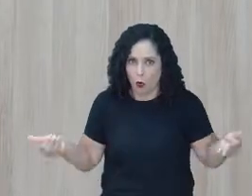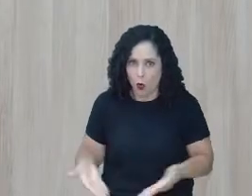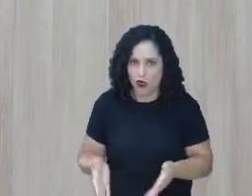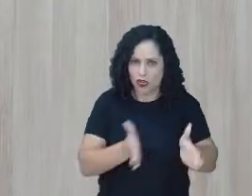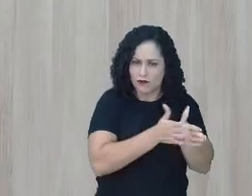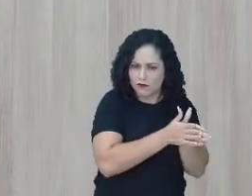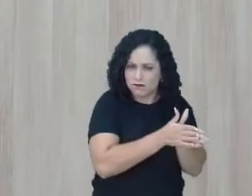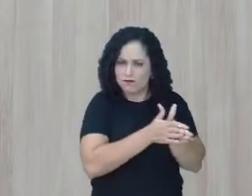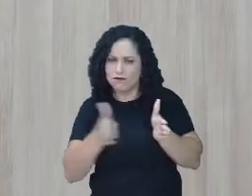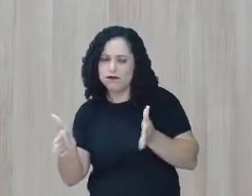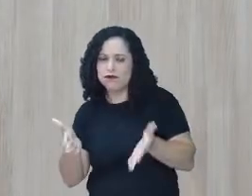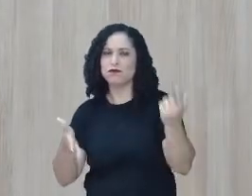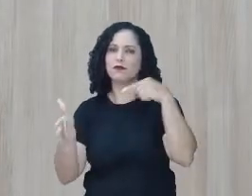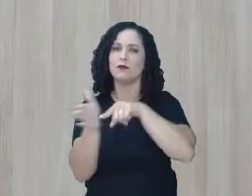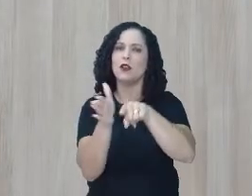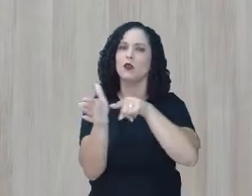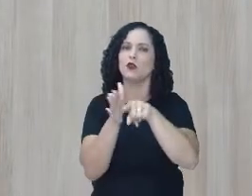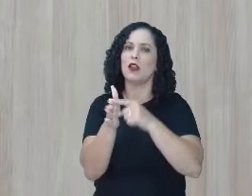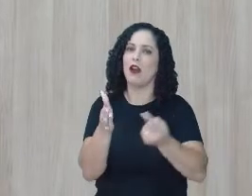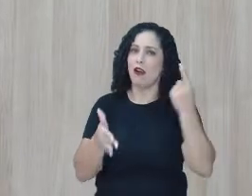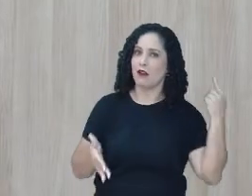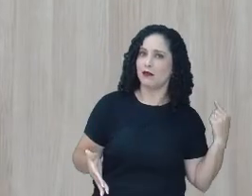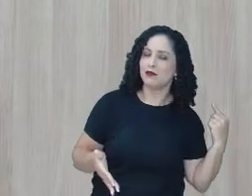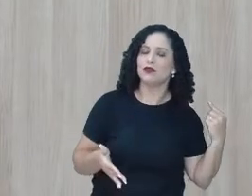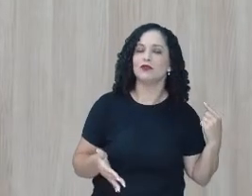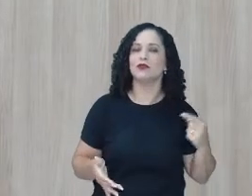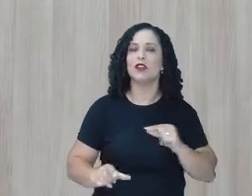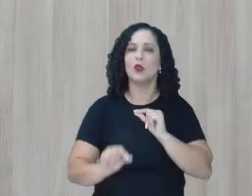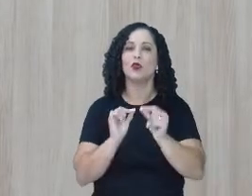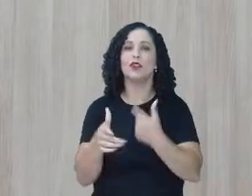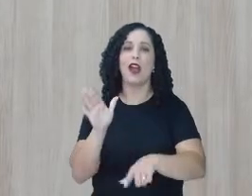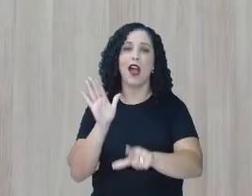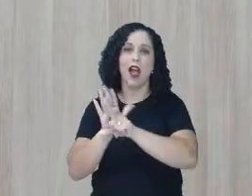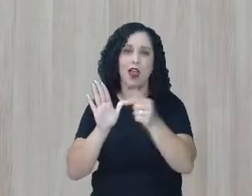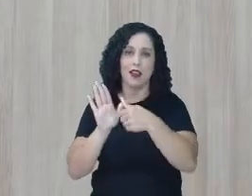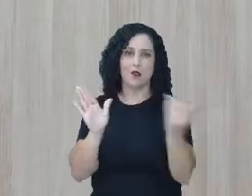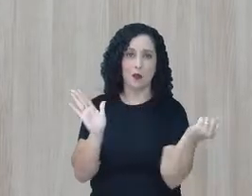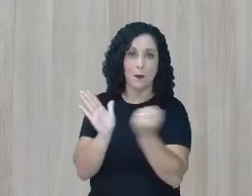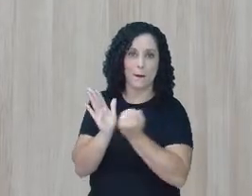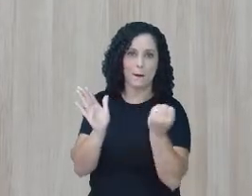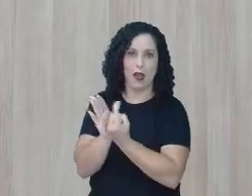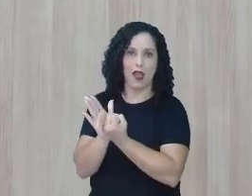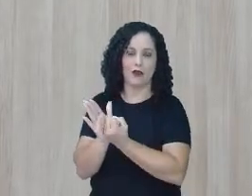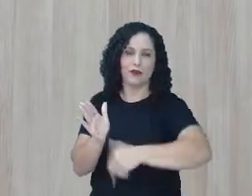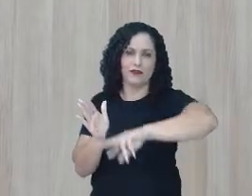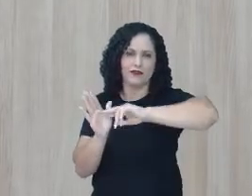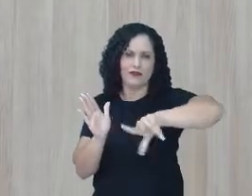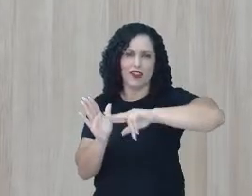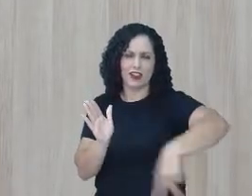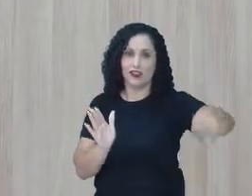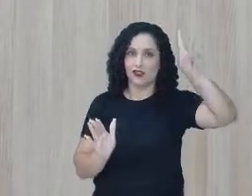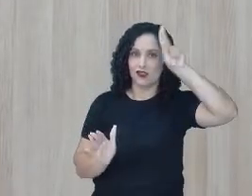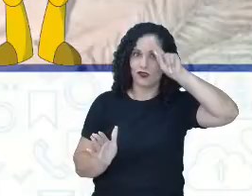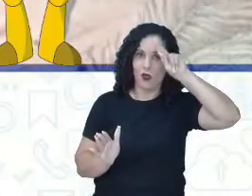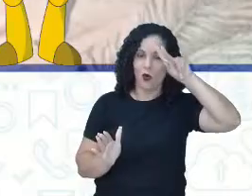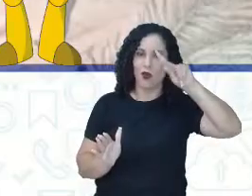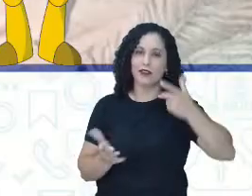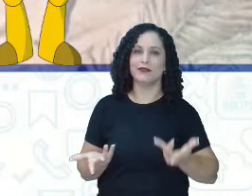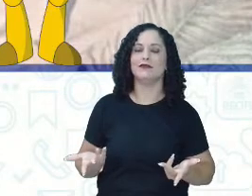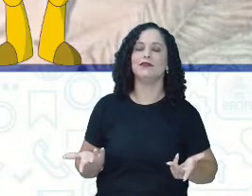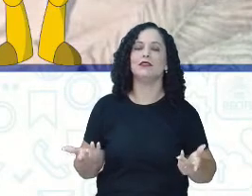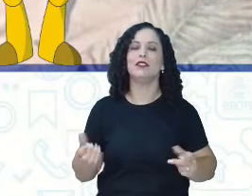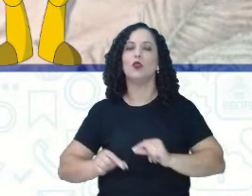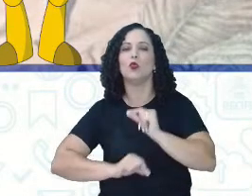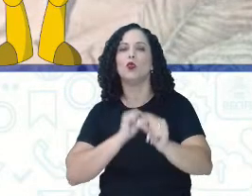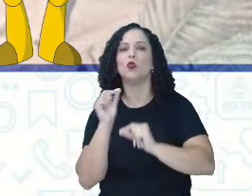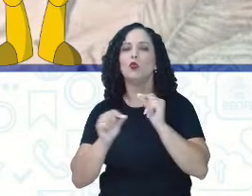a gente fez essa pergunta em outro momento, né? Se a Lei Áurea ela foi um marco, né, ela foi um marco jurídico, mas